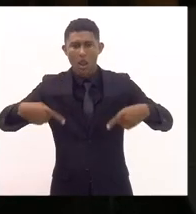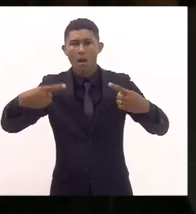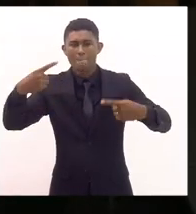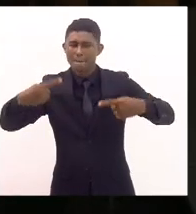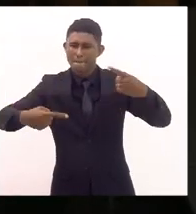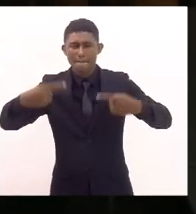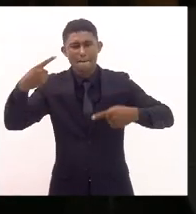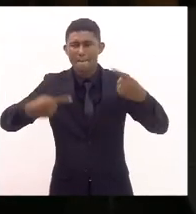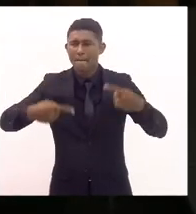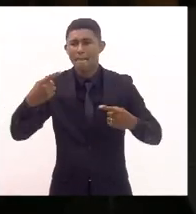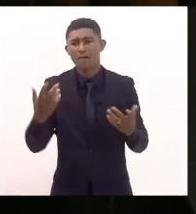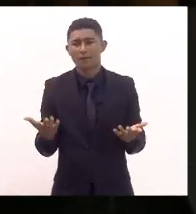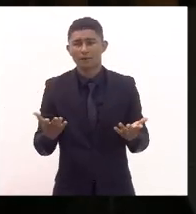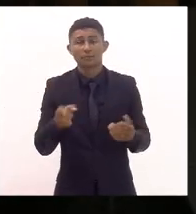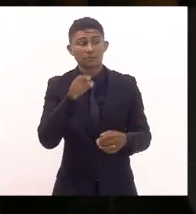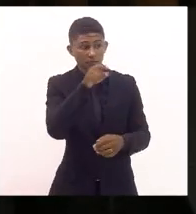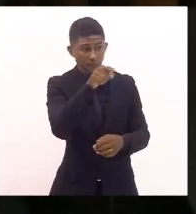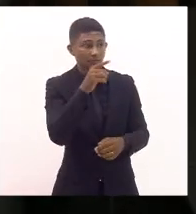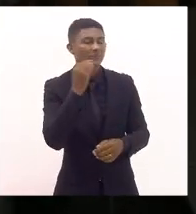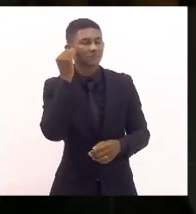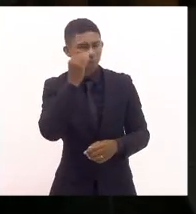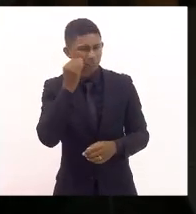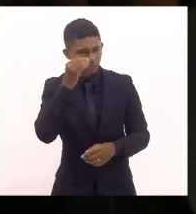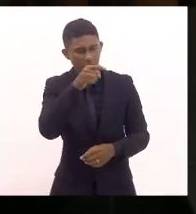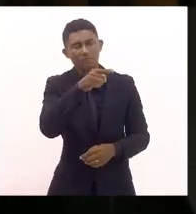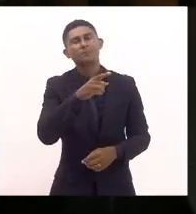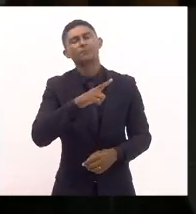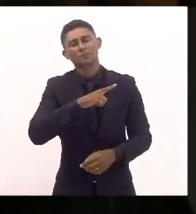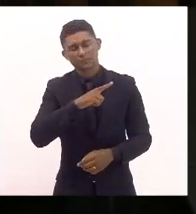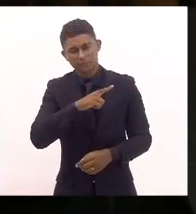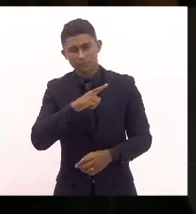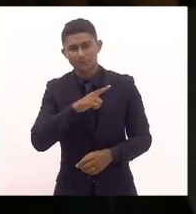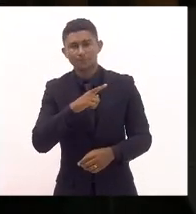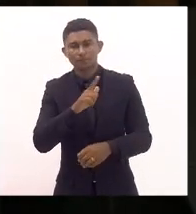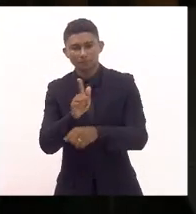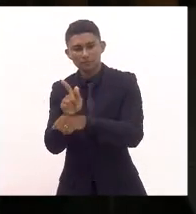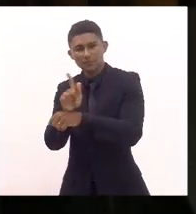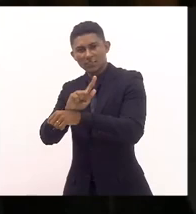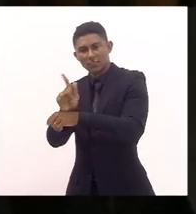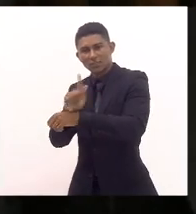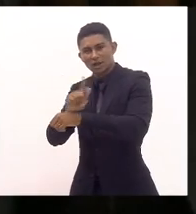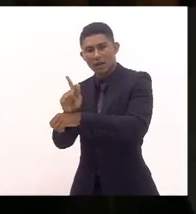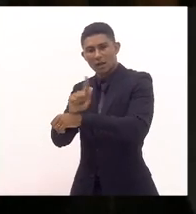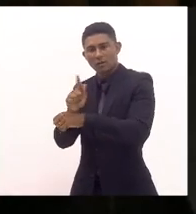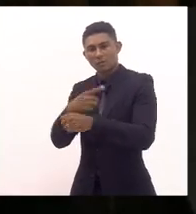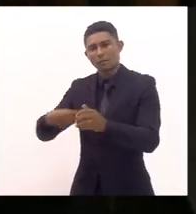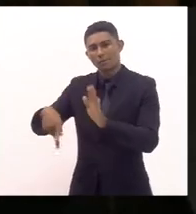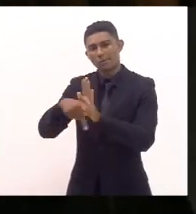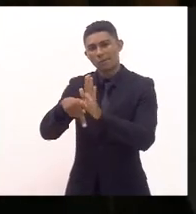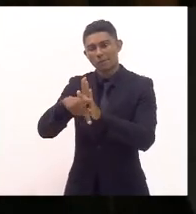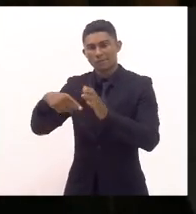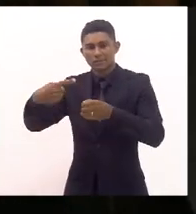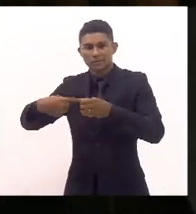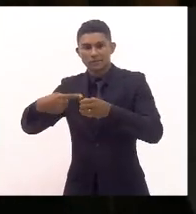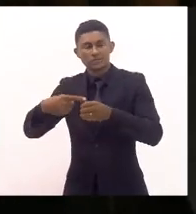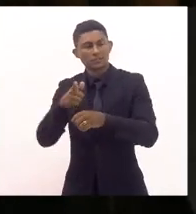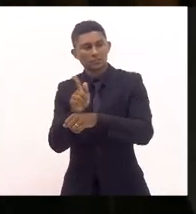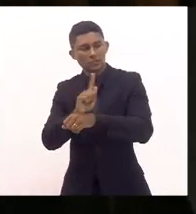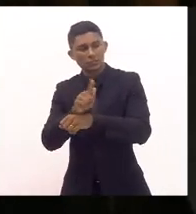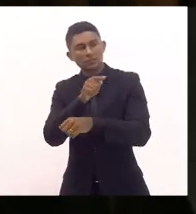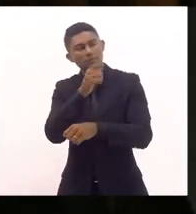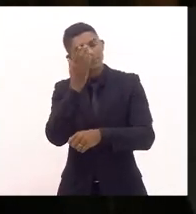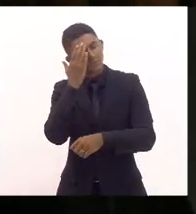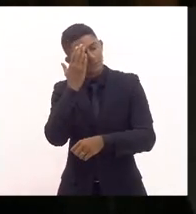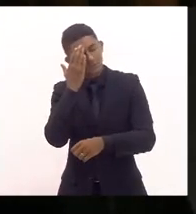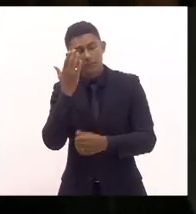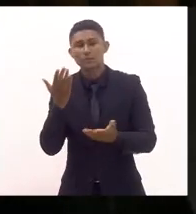tem uma vasta experiência em gestão Municipal e sabe que uma